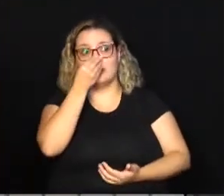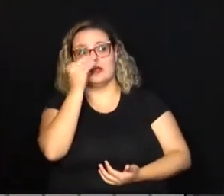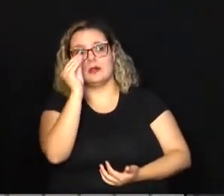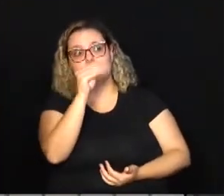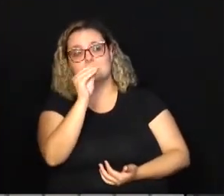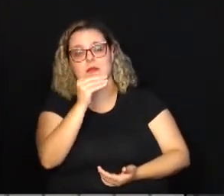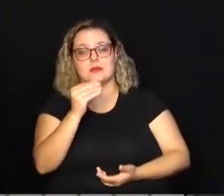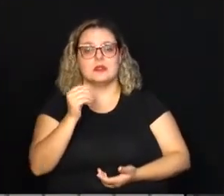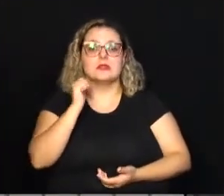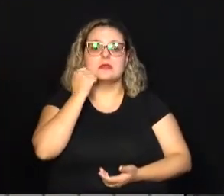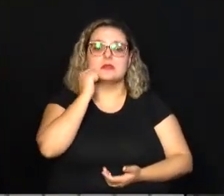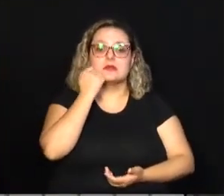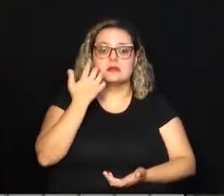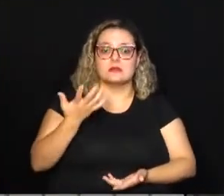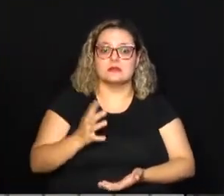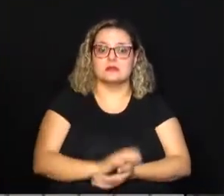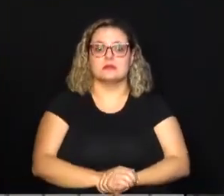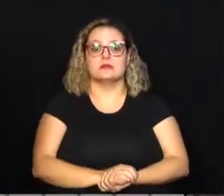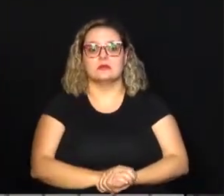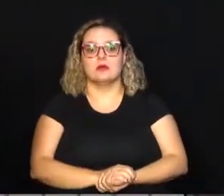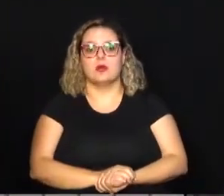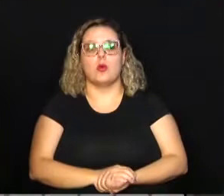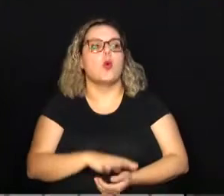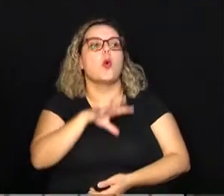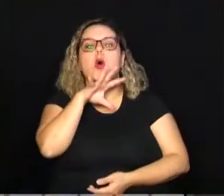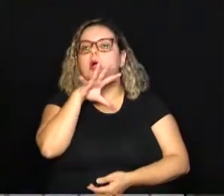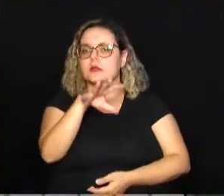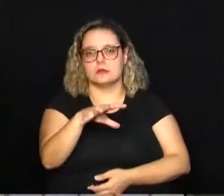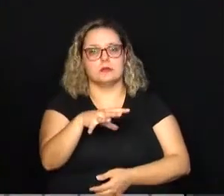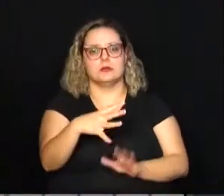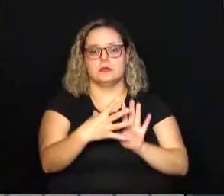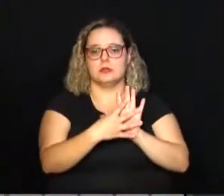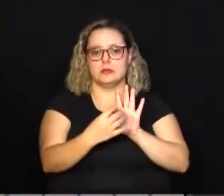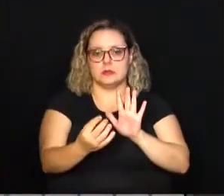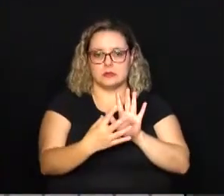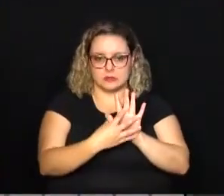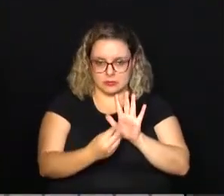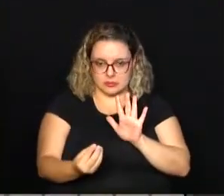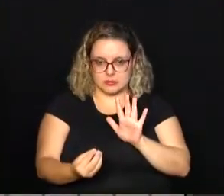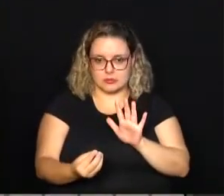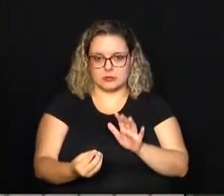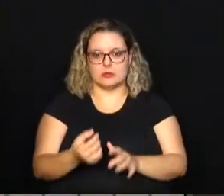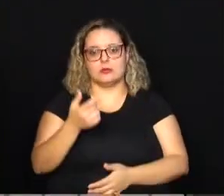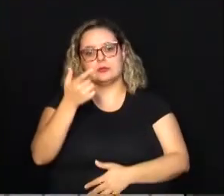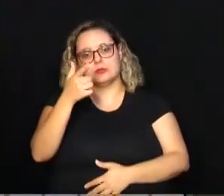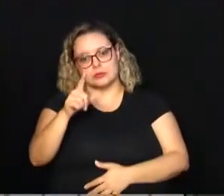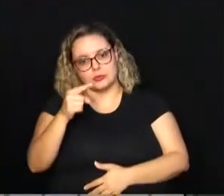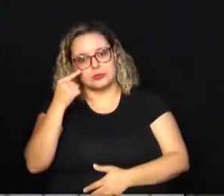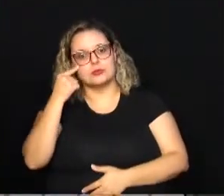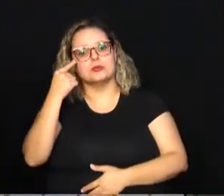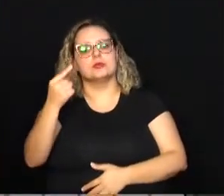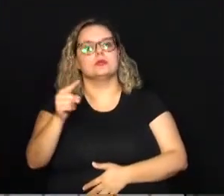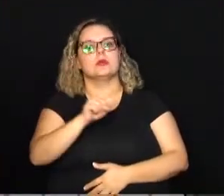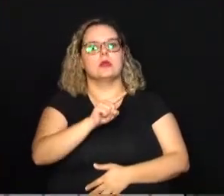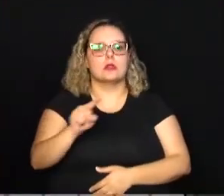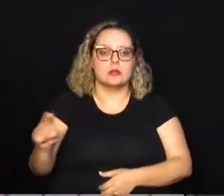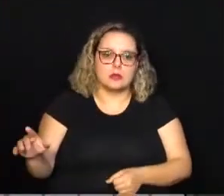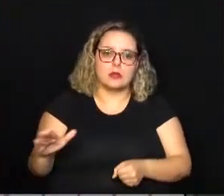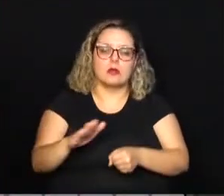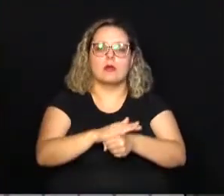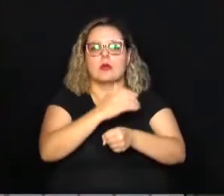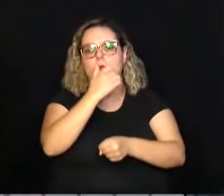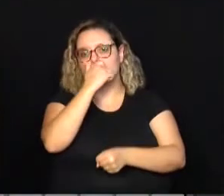alguns fazem, são péssimos exemplos para a gente. Então, continua aquela deixa de não aglomeração, uso de